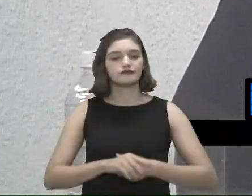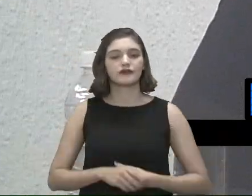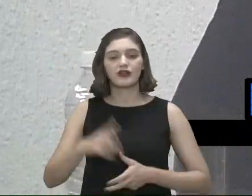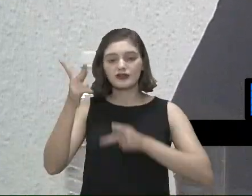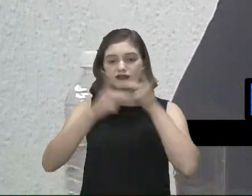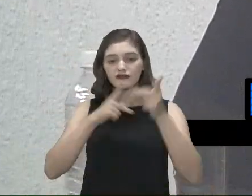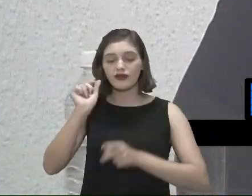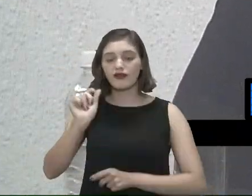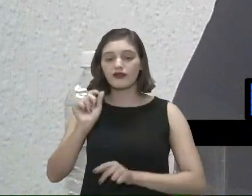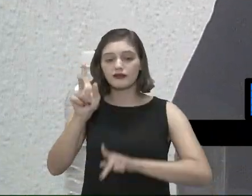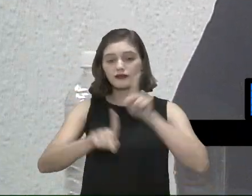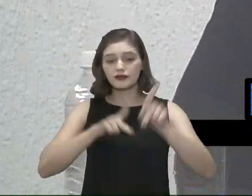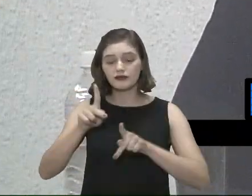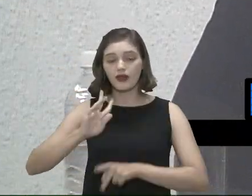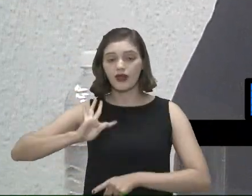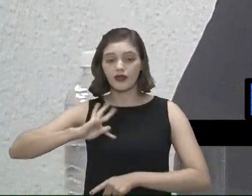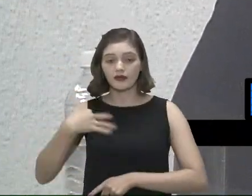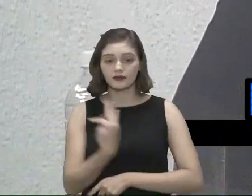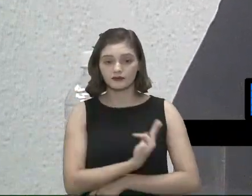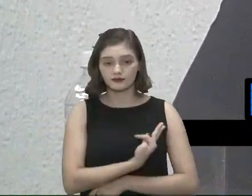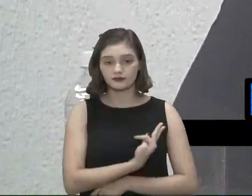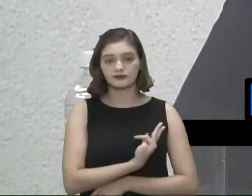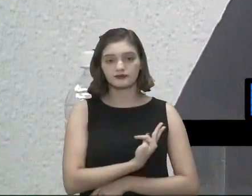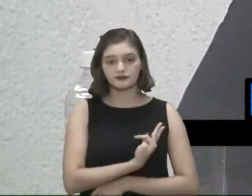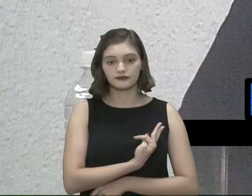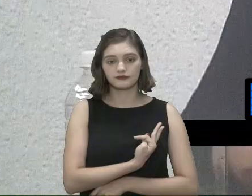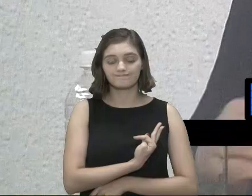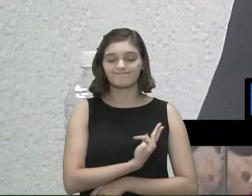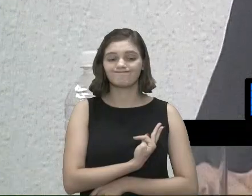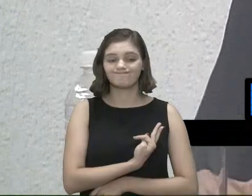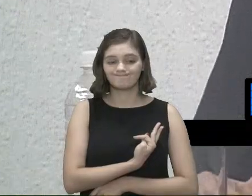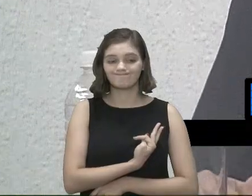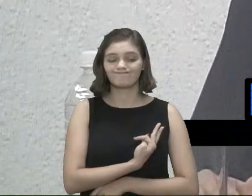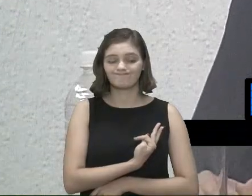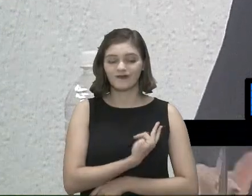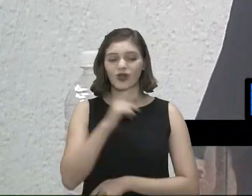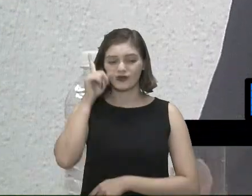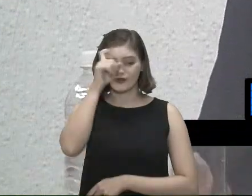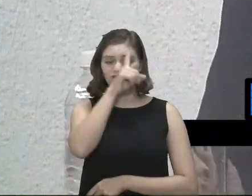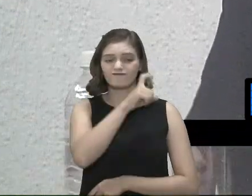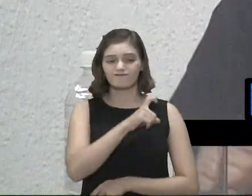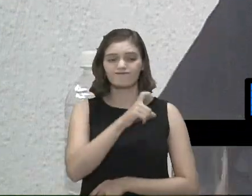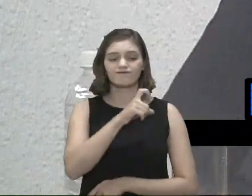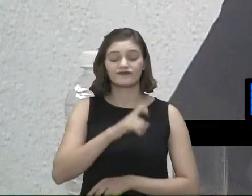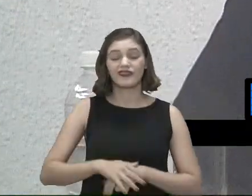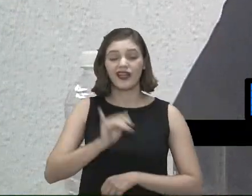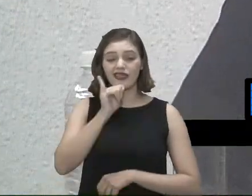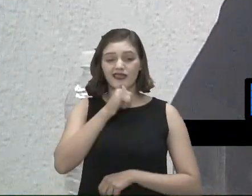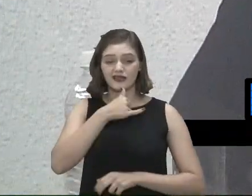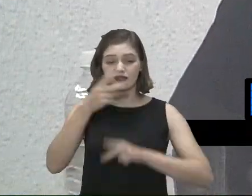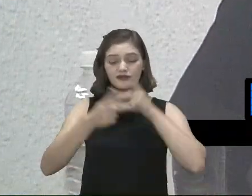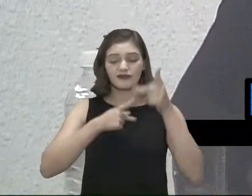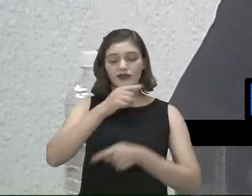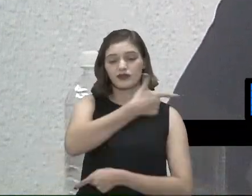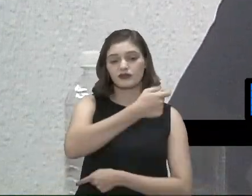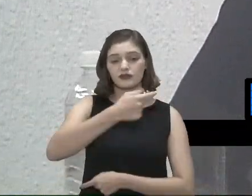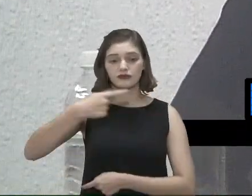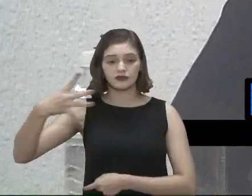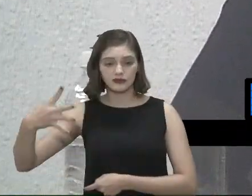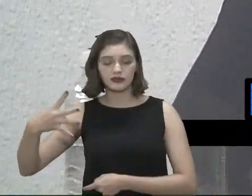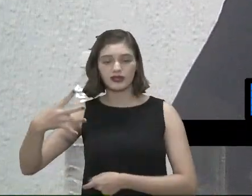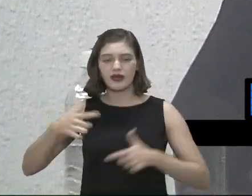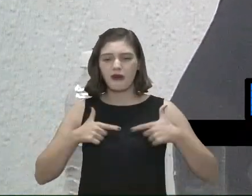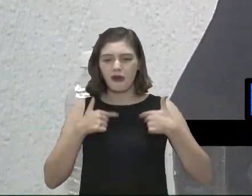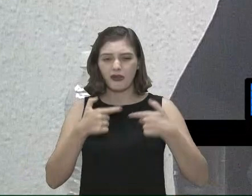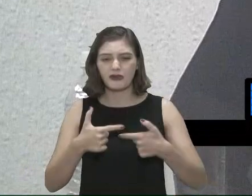fala, então, da população trans, aí que piorou. Então, é muito lastimável que a gente esteja em pleno 2024 lutando